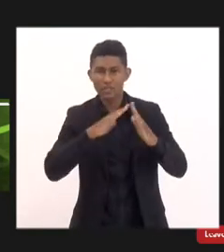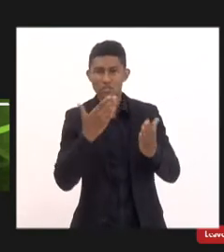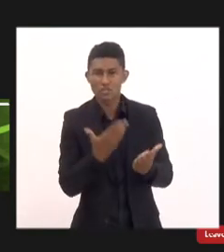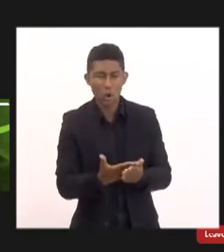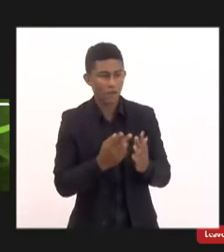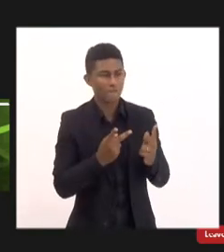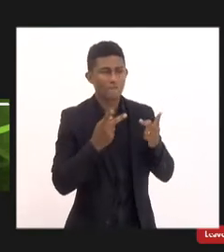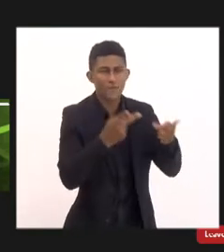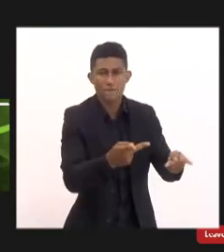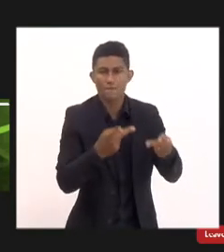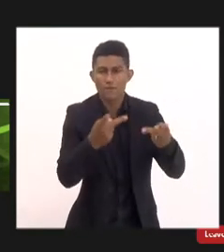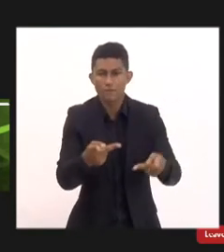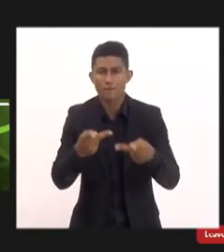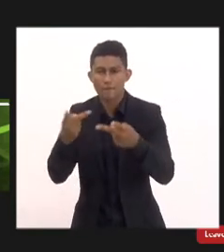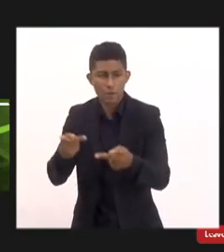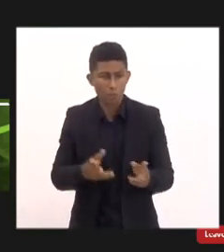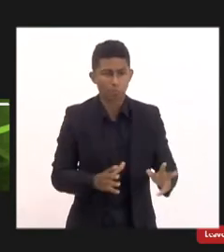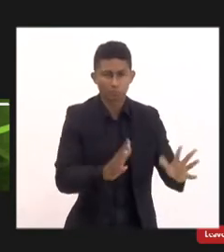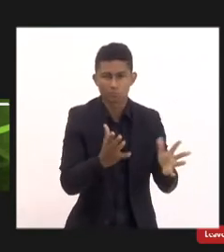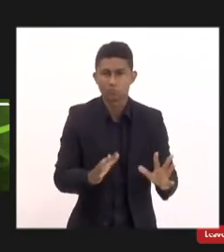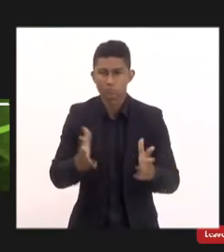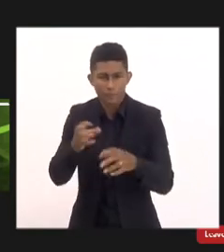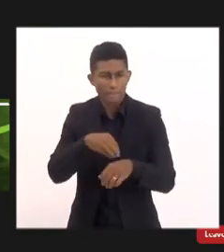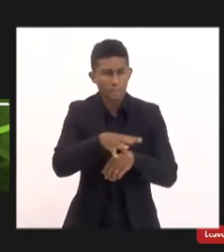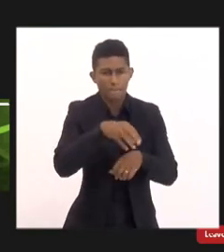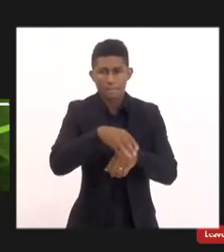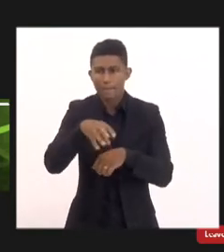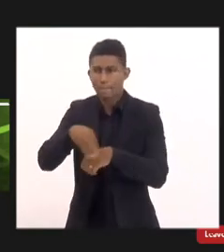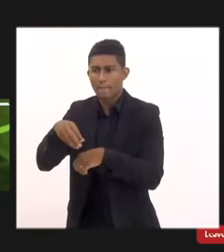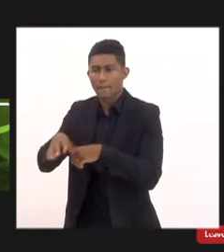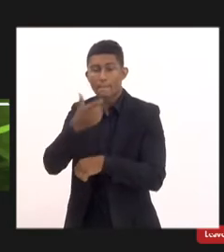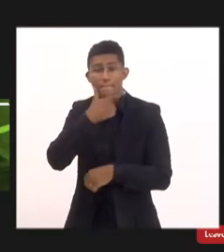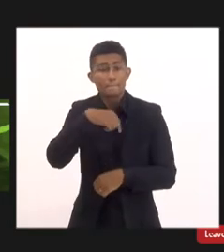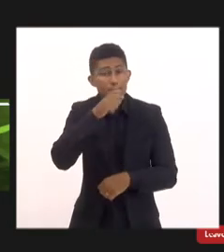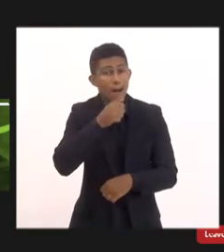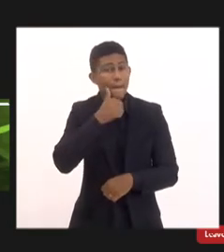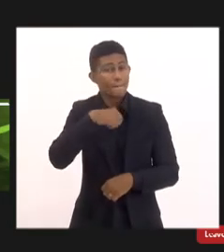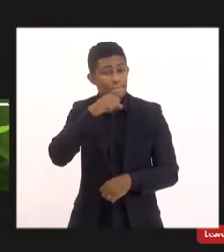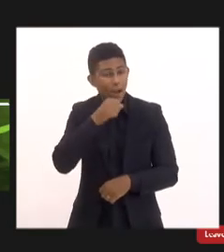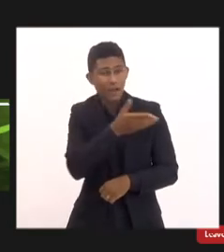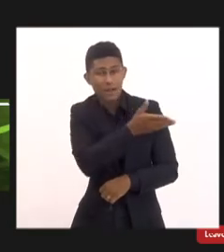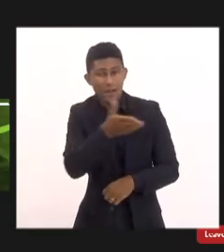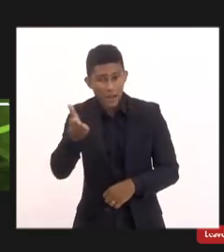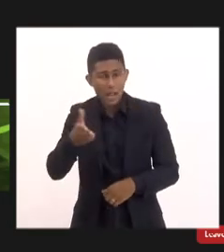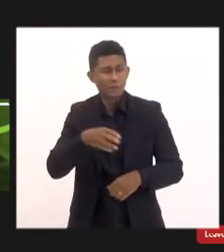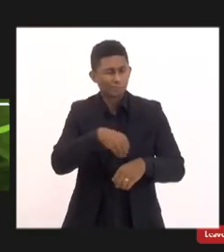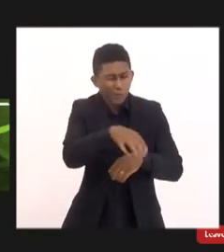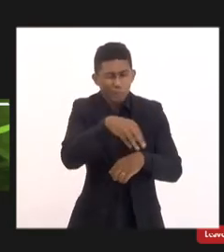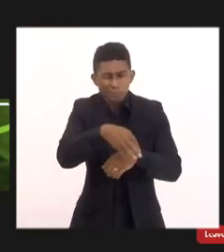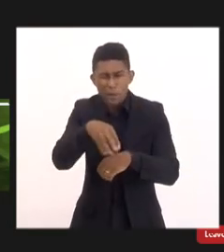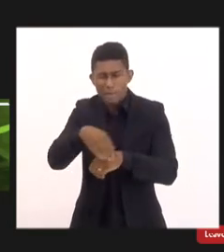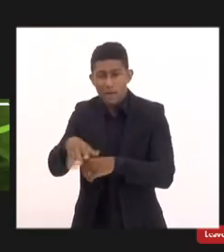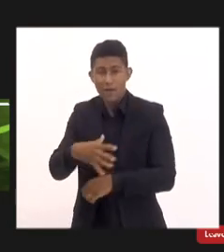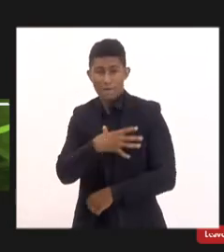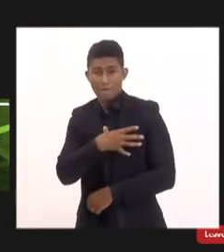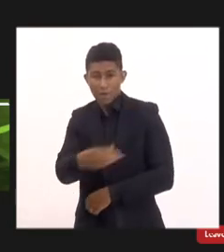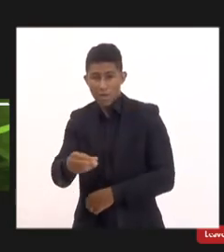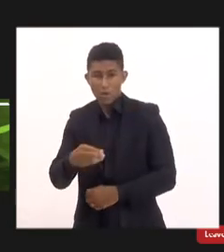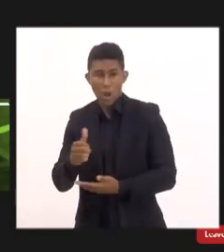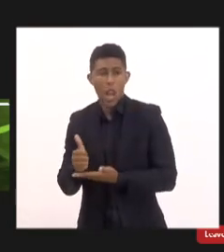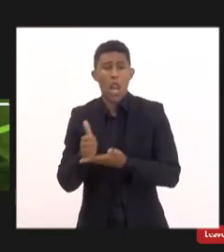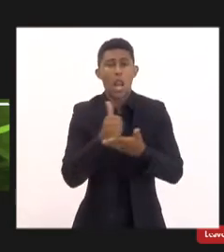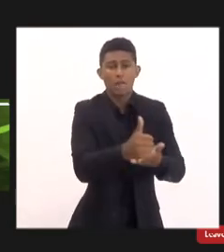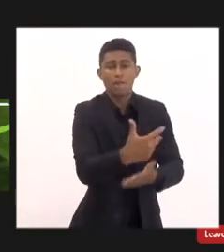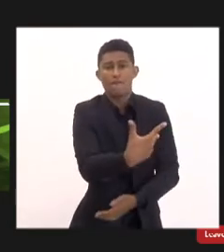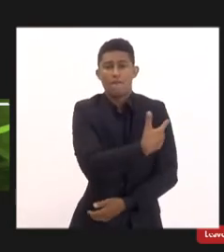esses pais, né, que talvez por algum receio não tenham vacinado os seus filhos, e